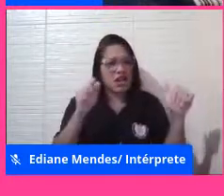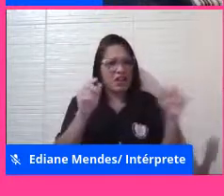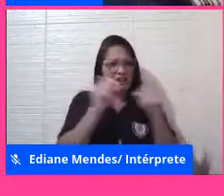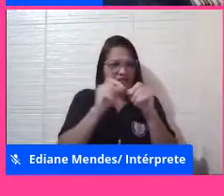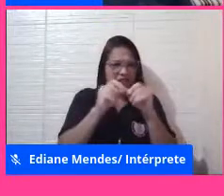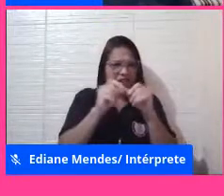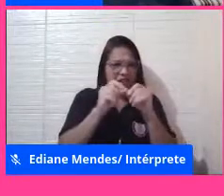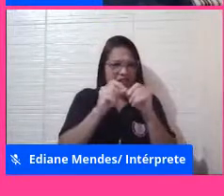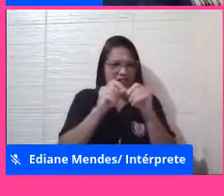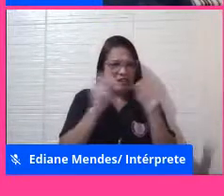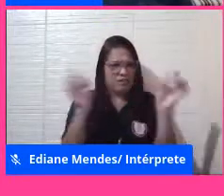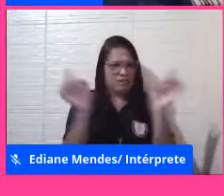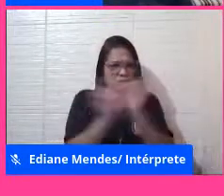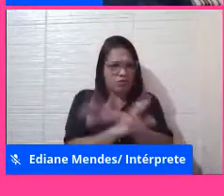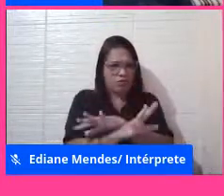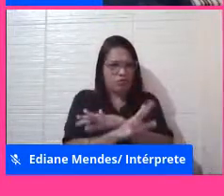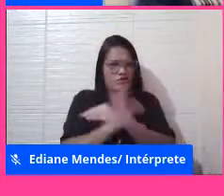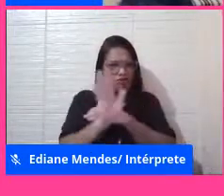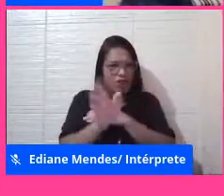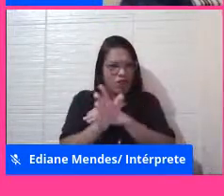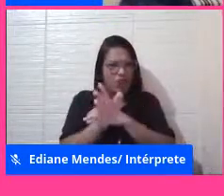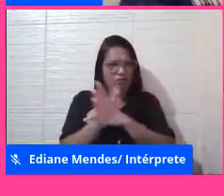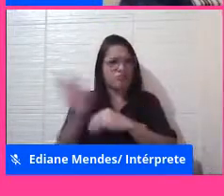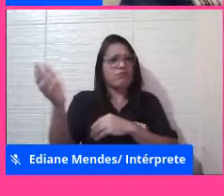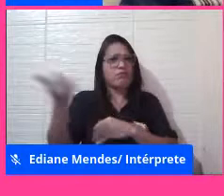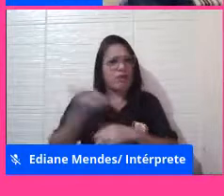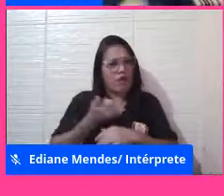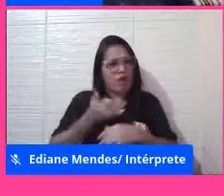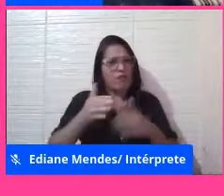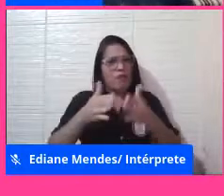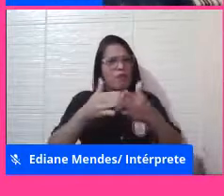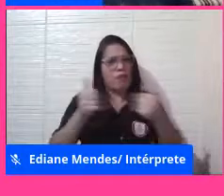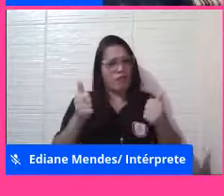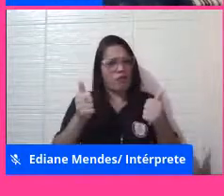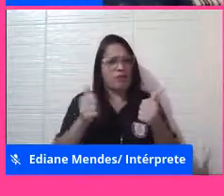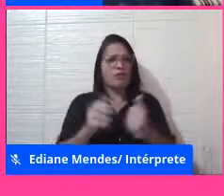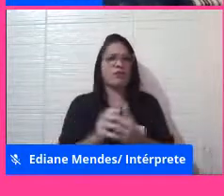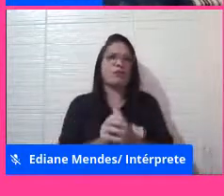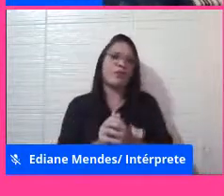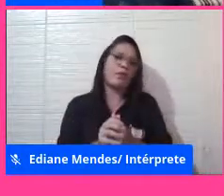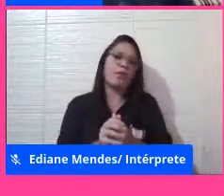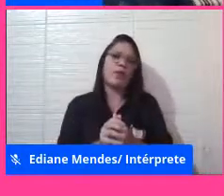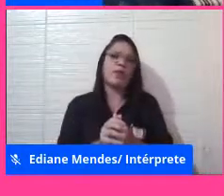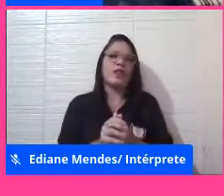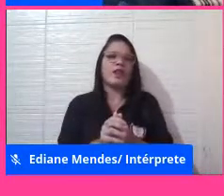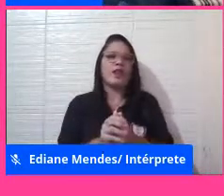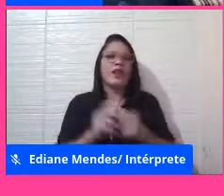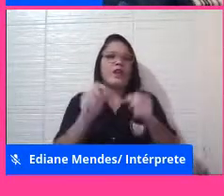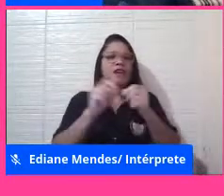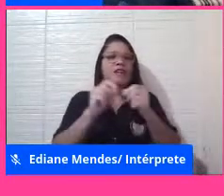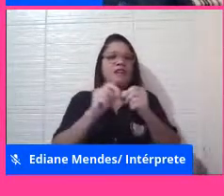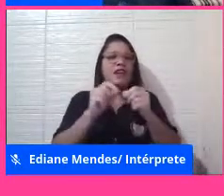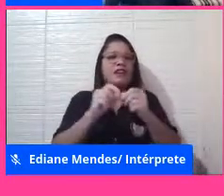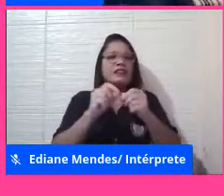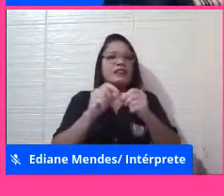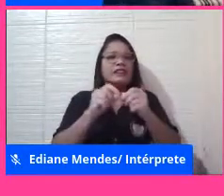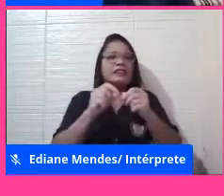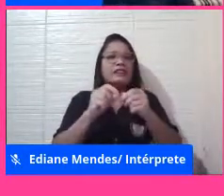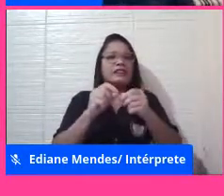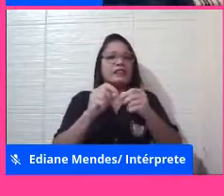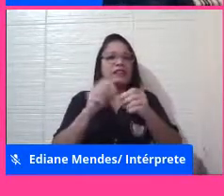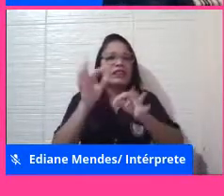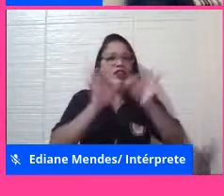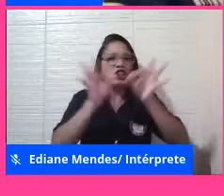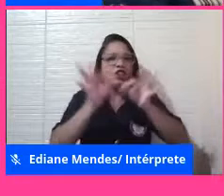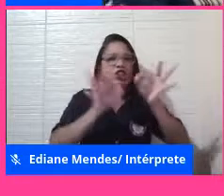Basicamente é isso. Agora a gente vai mexer, vai fazer as instalações do software de impressão 3D. Então a gente